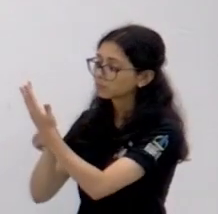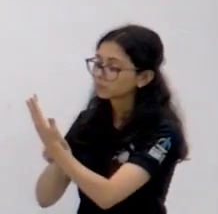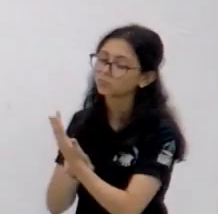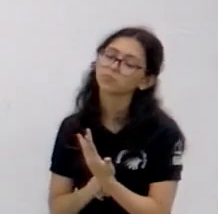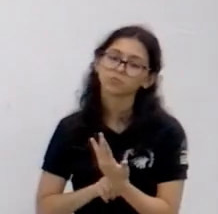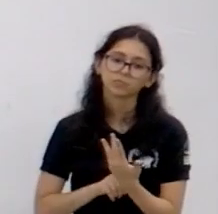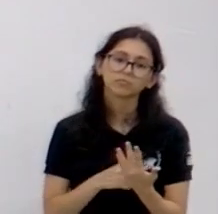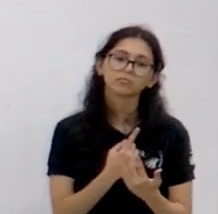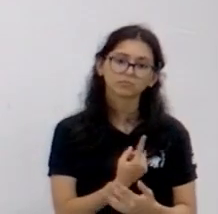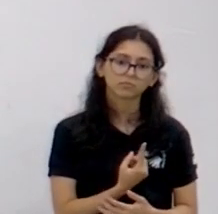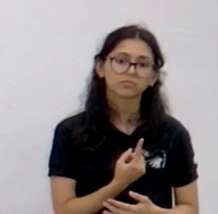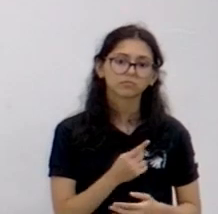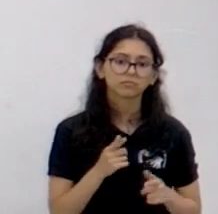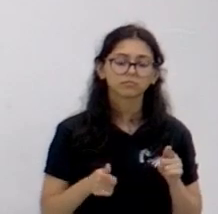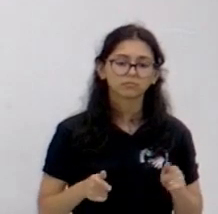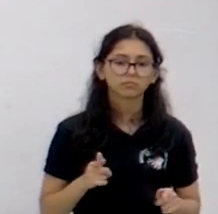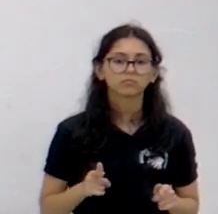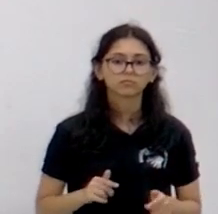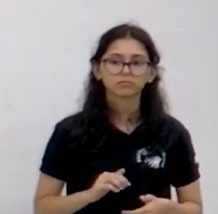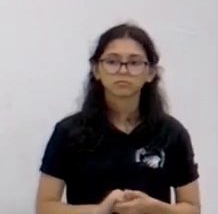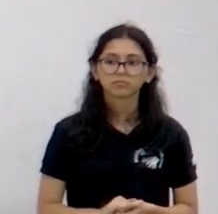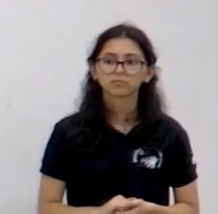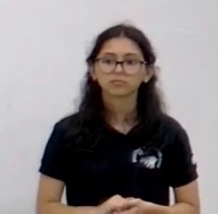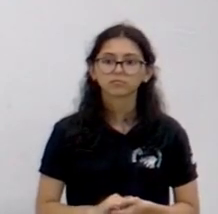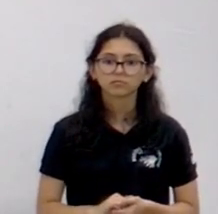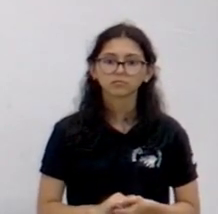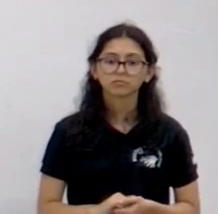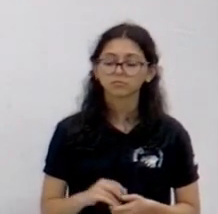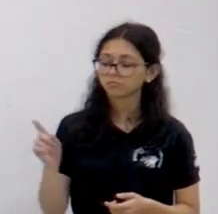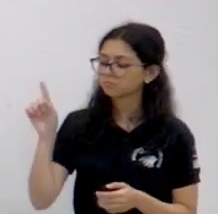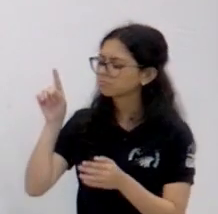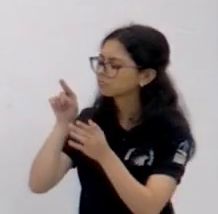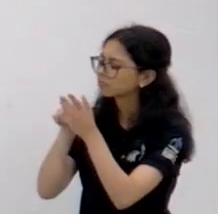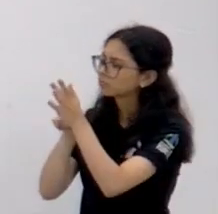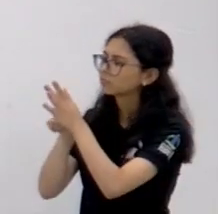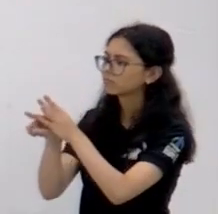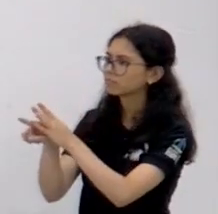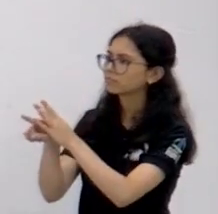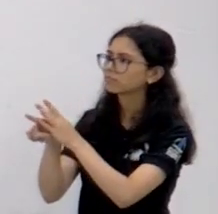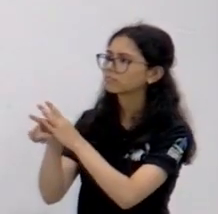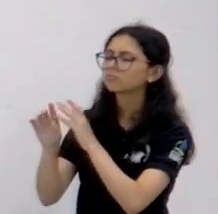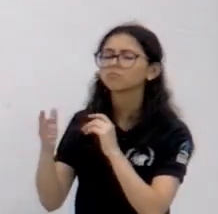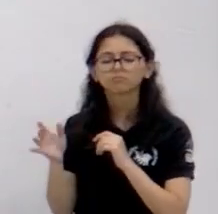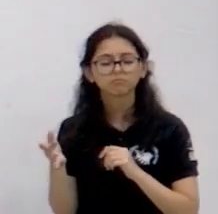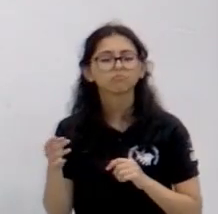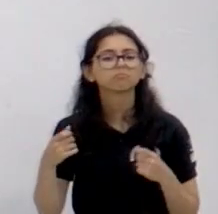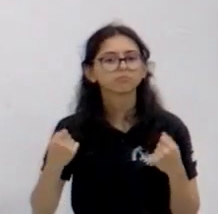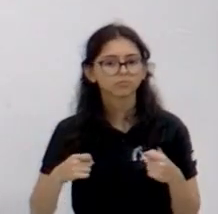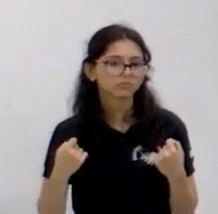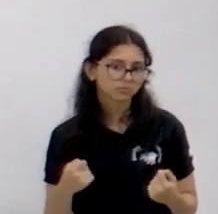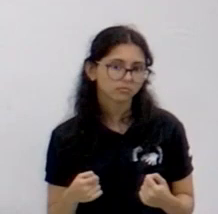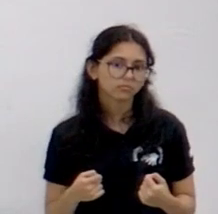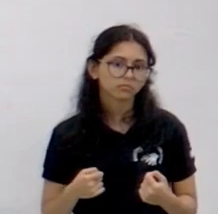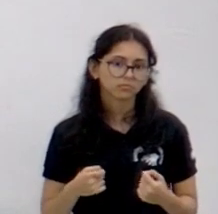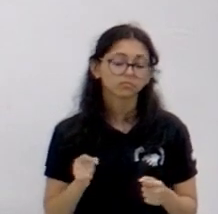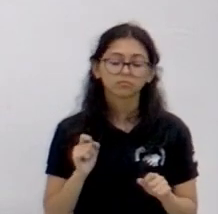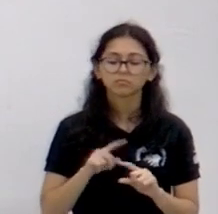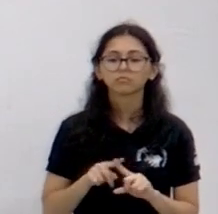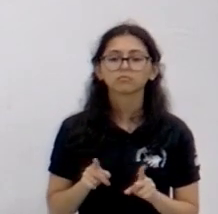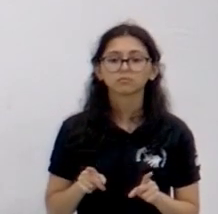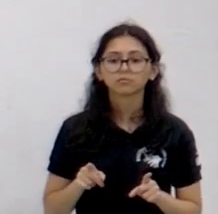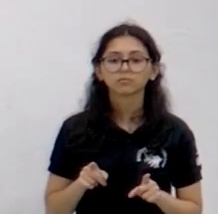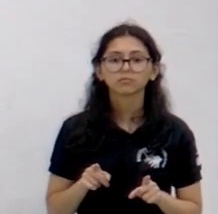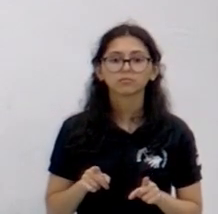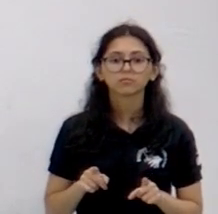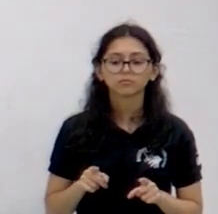Questionar Deus muitas vezes se faz necessário, mas não podemos impedir pelos nossos questionamentos de